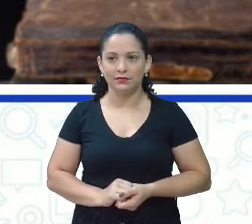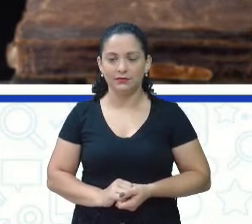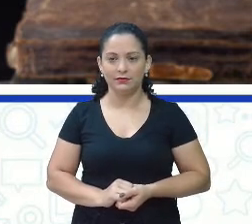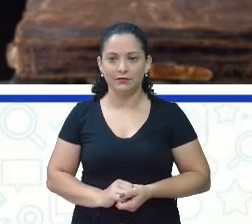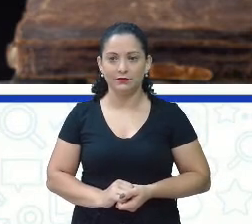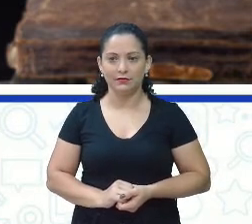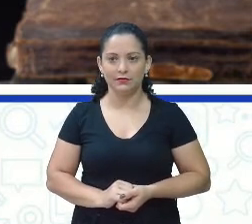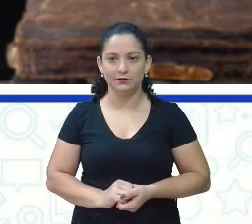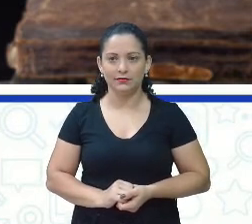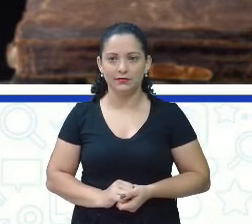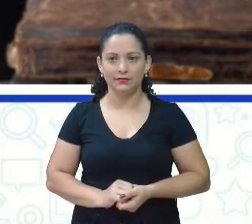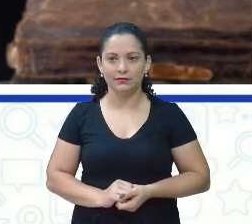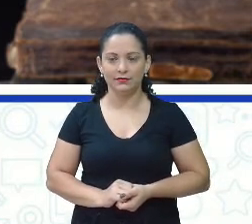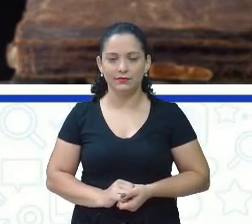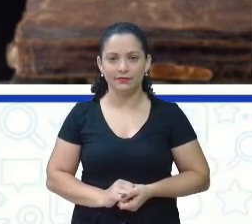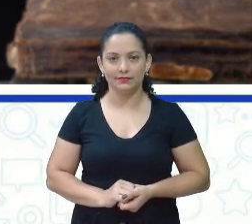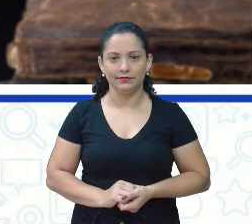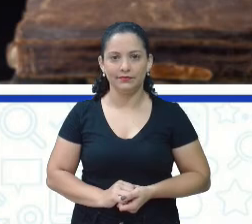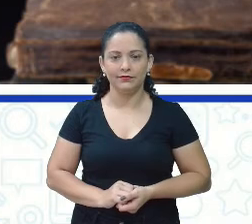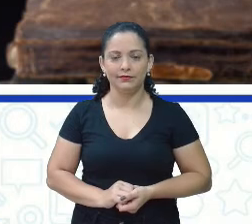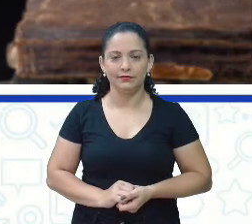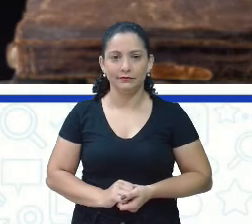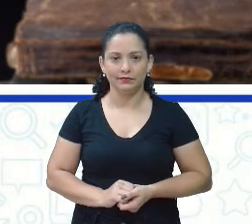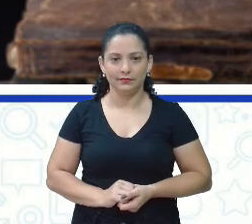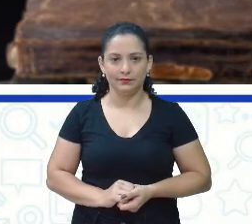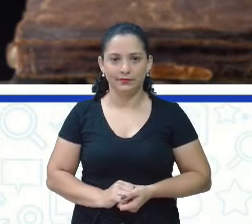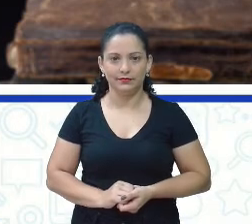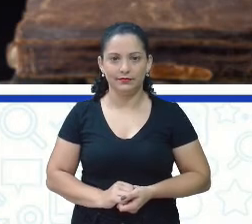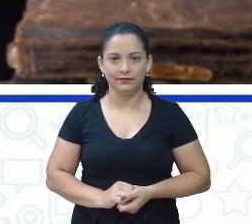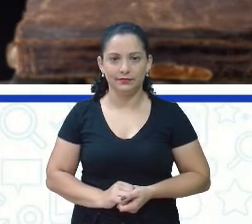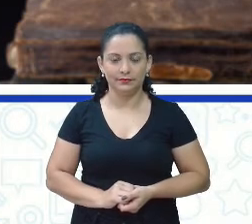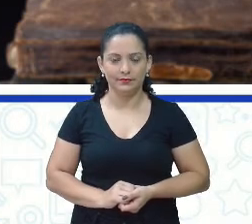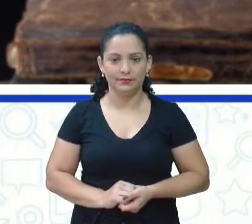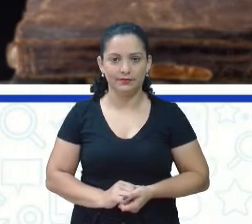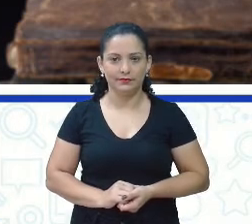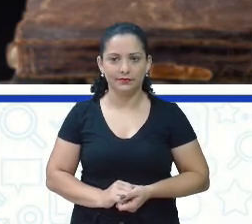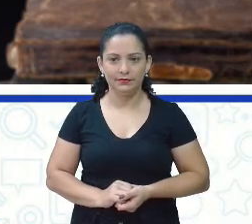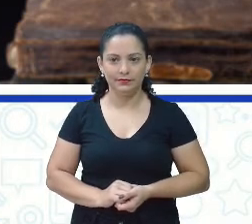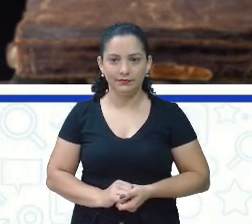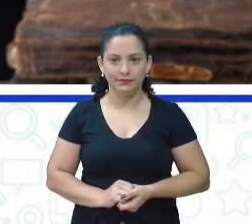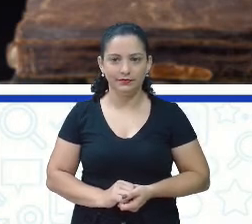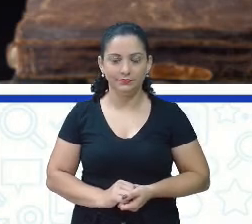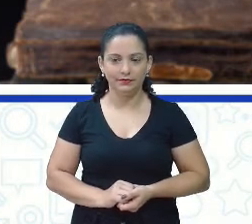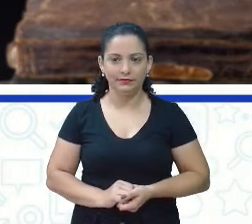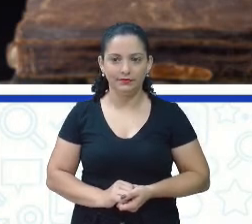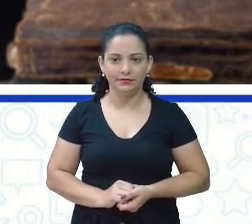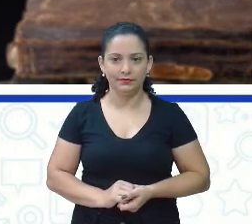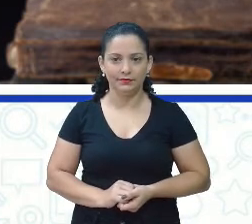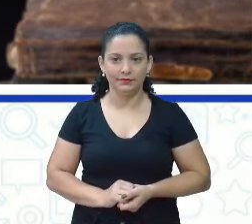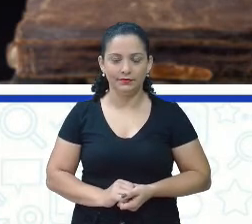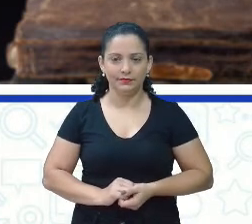always adverse fate, or to arm itself against a sea of